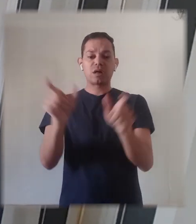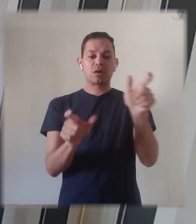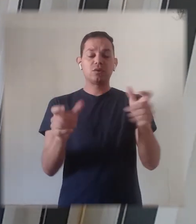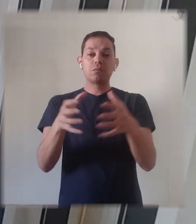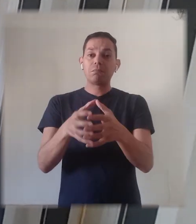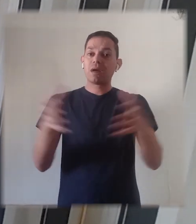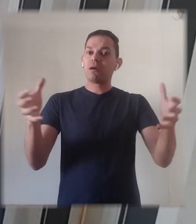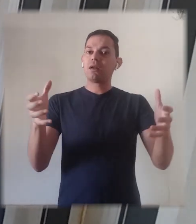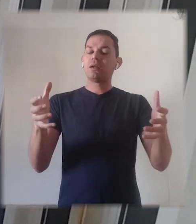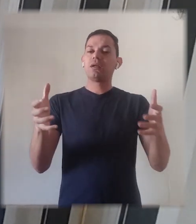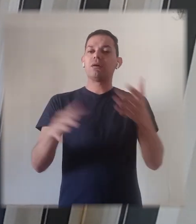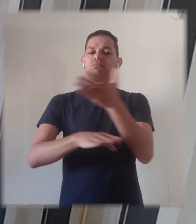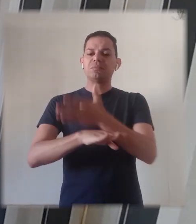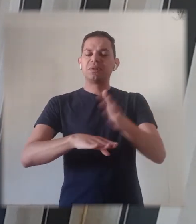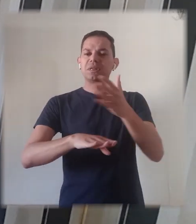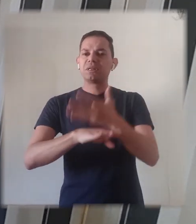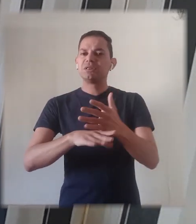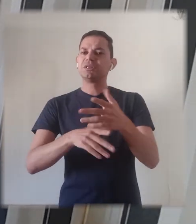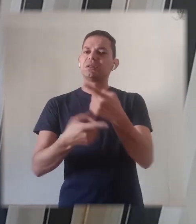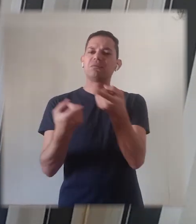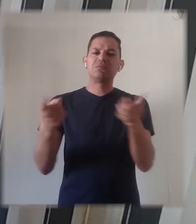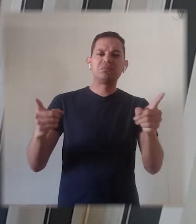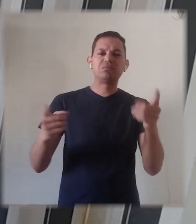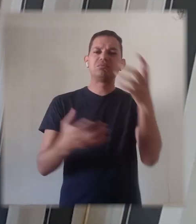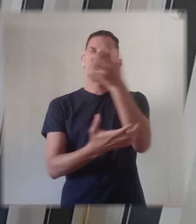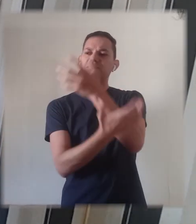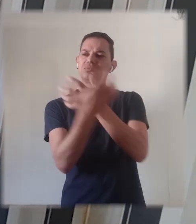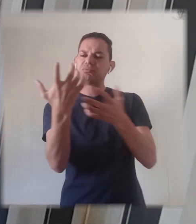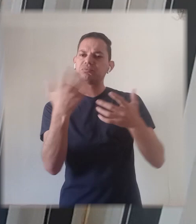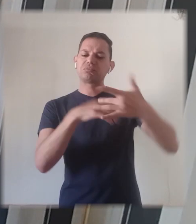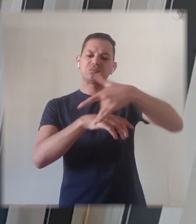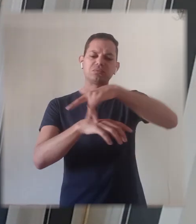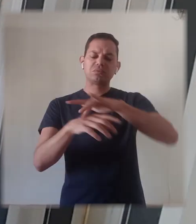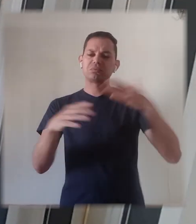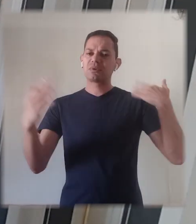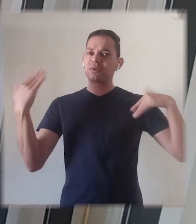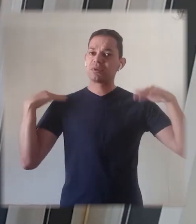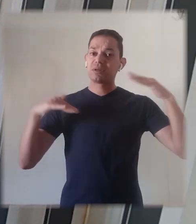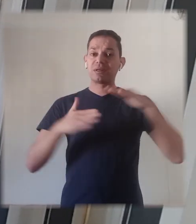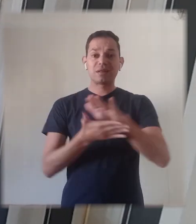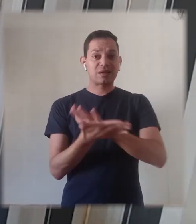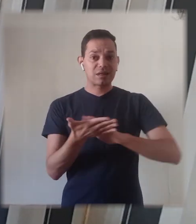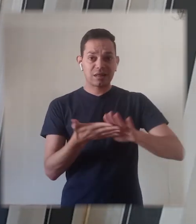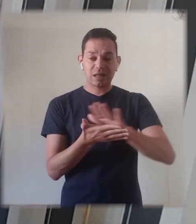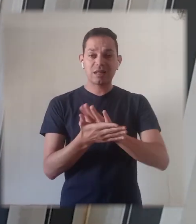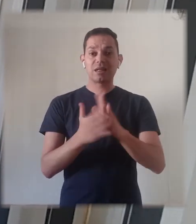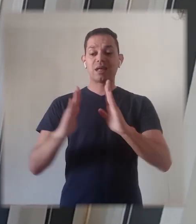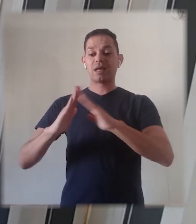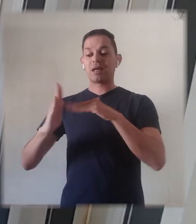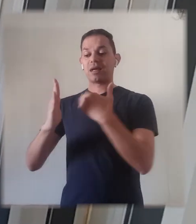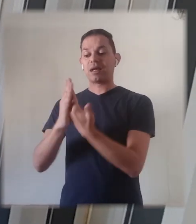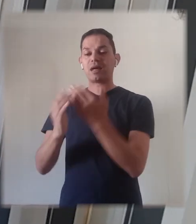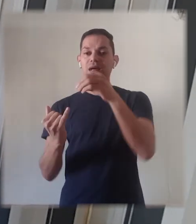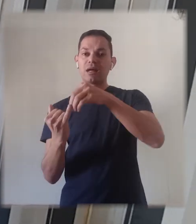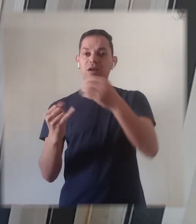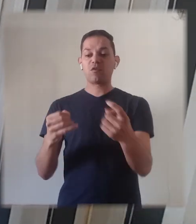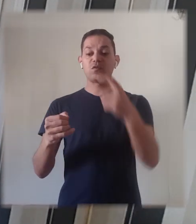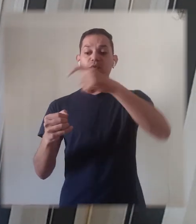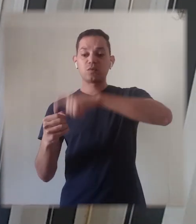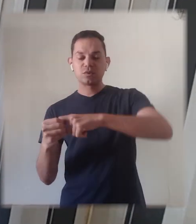alunos, que muitas vezes não praticam nenhuma dessas atividades fora da escola, ter esse retorno à